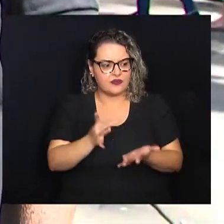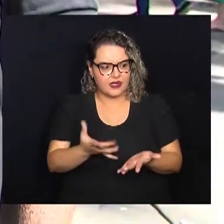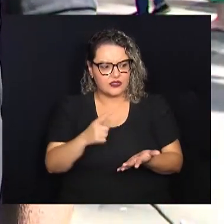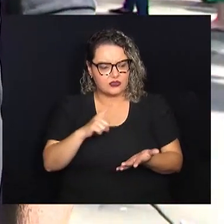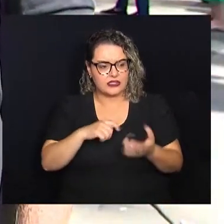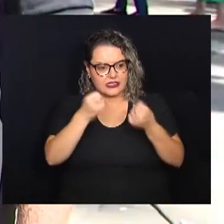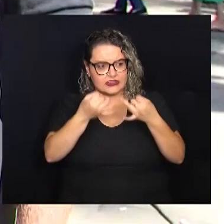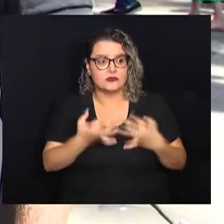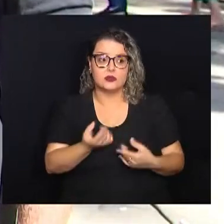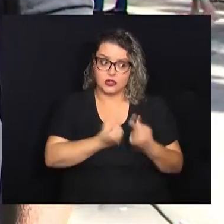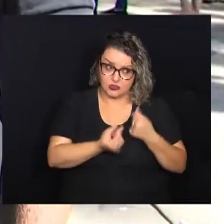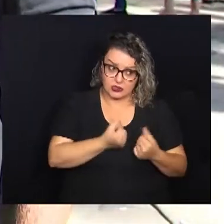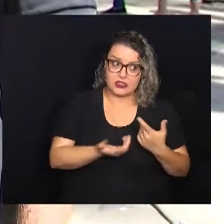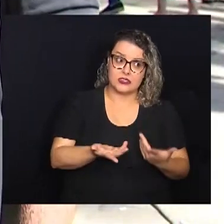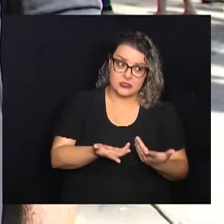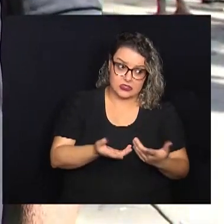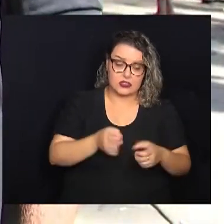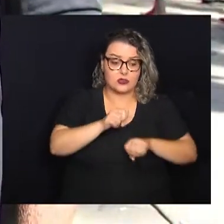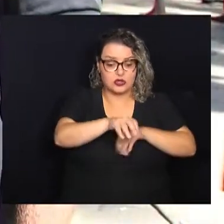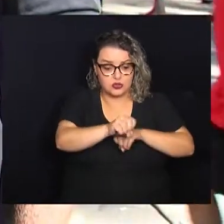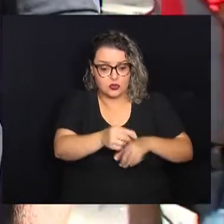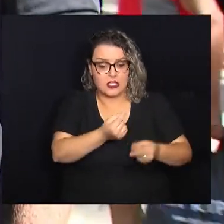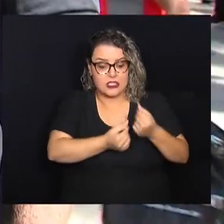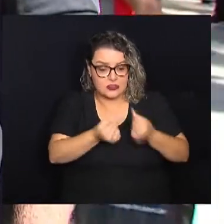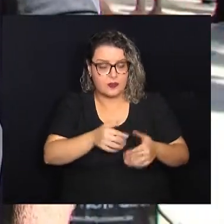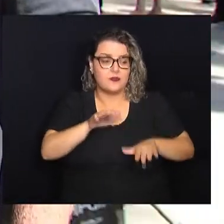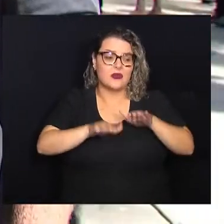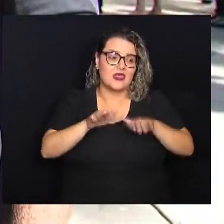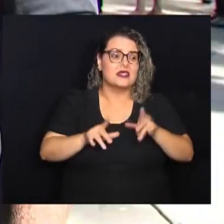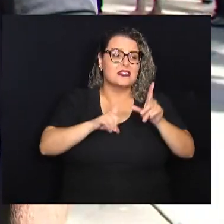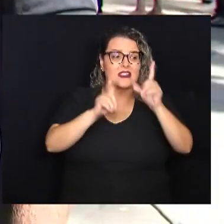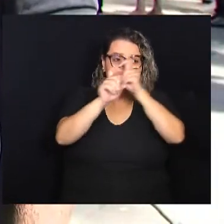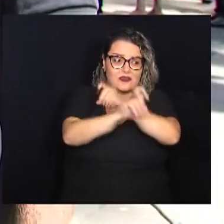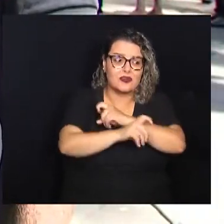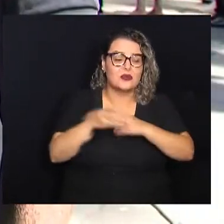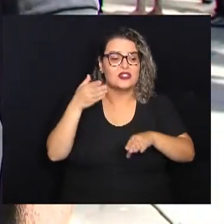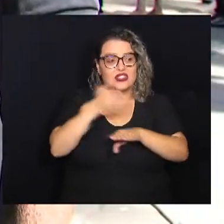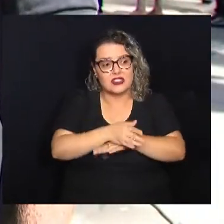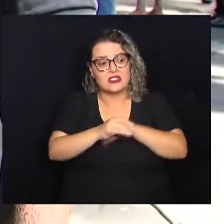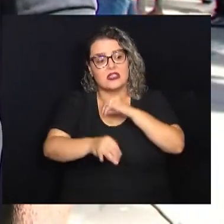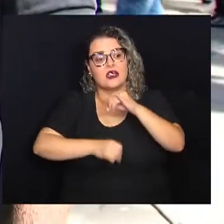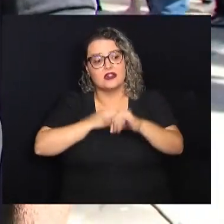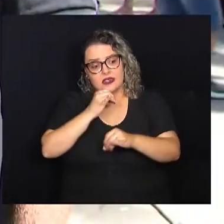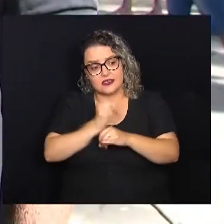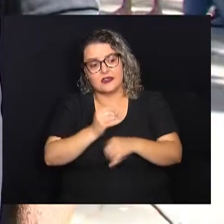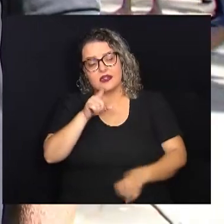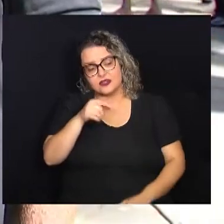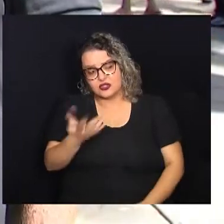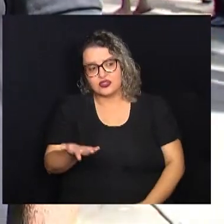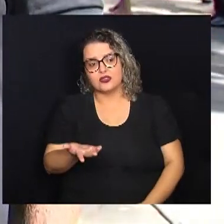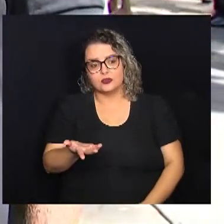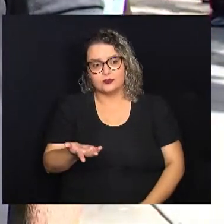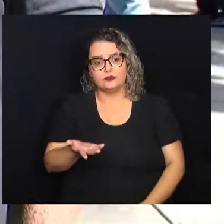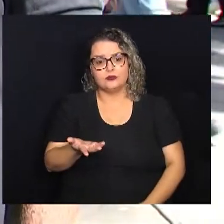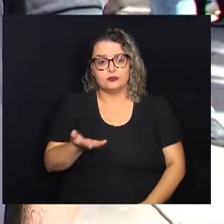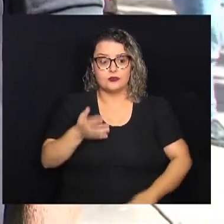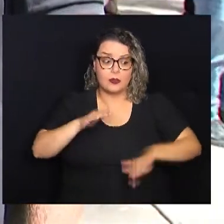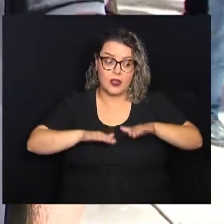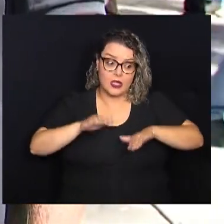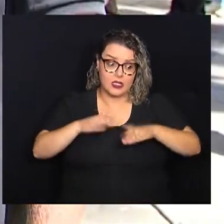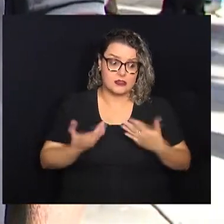orientação financeira, né? Muitas vezes as pessoas têm um pouco de dificuldade de acessar a internet, não é? E de repente